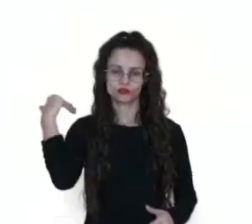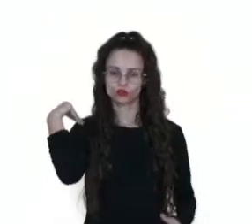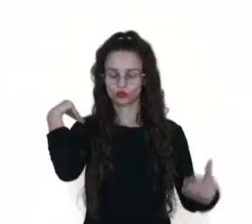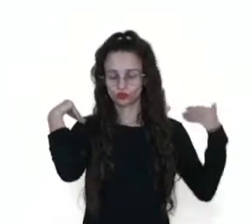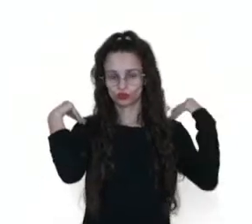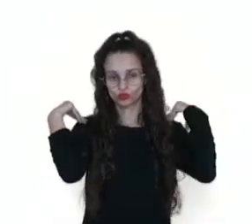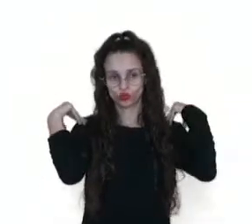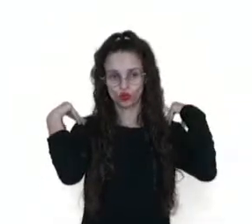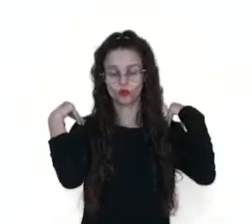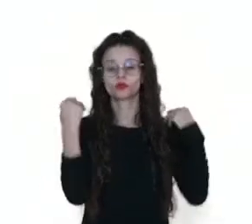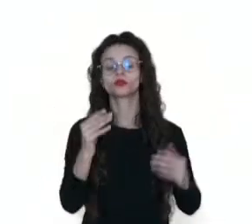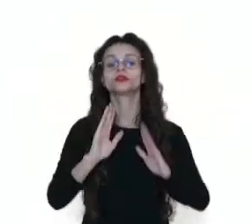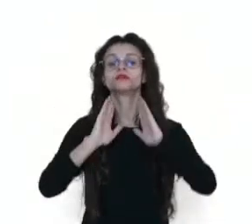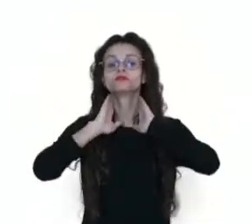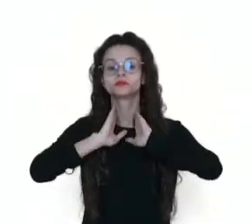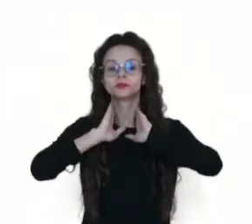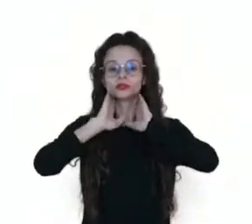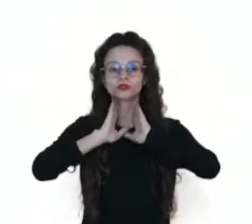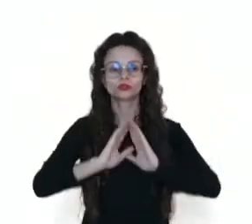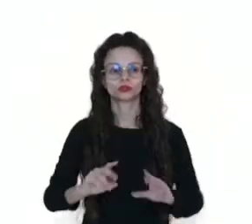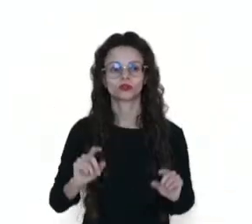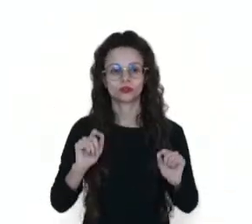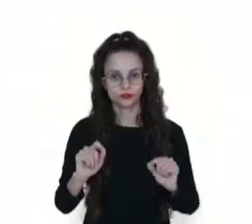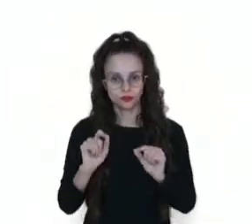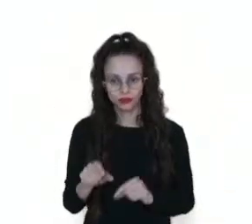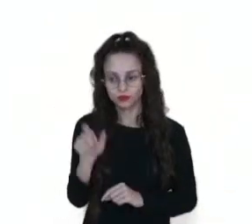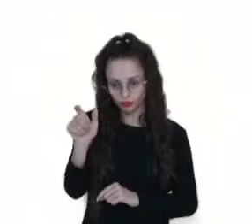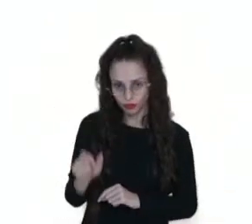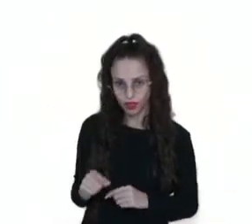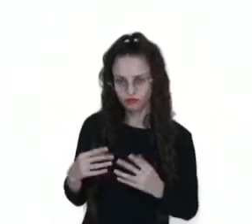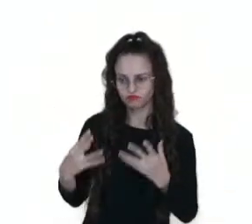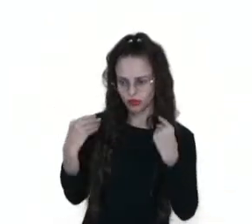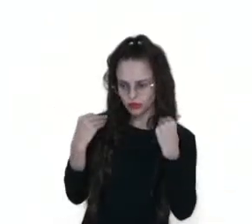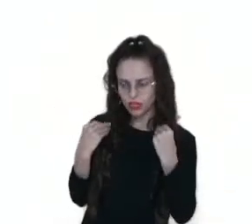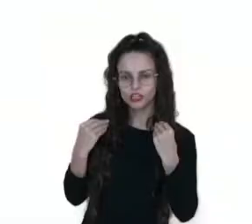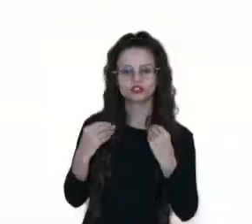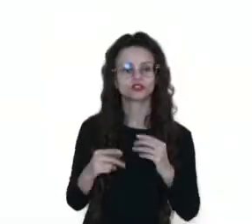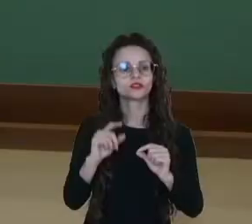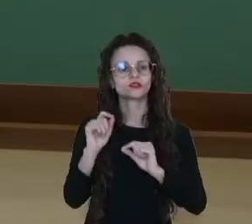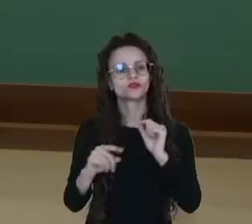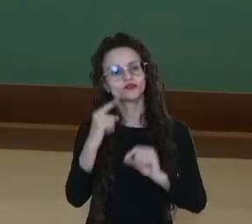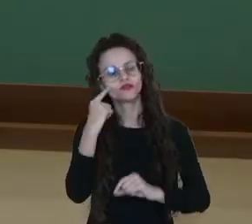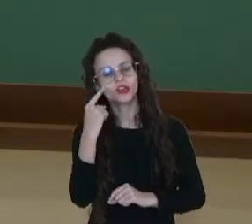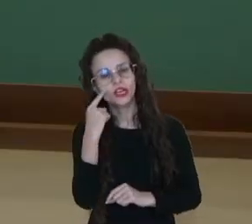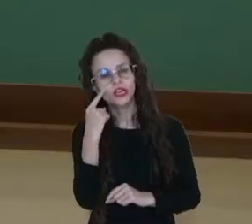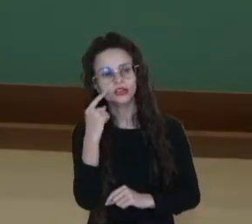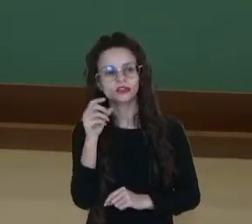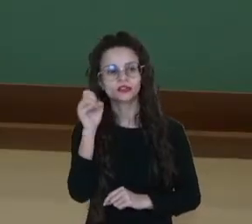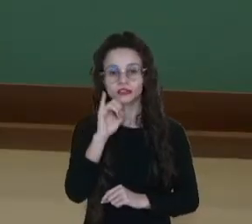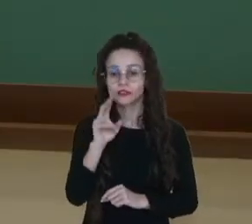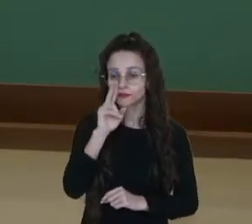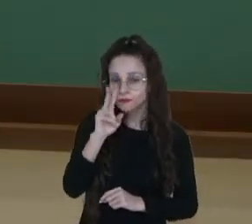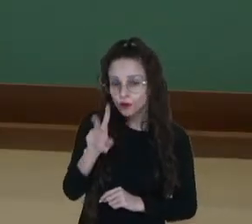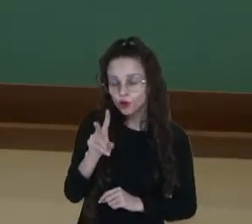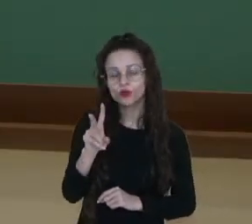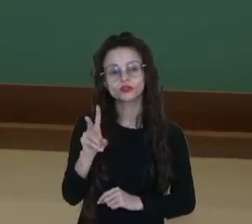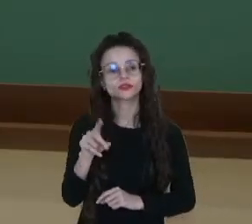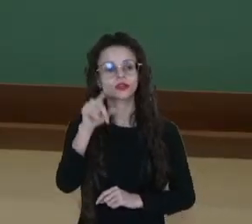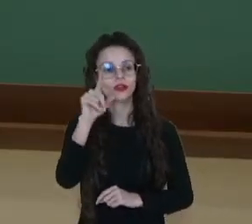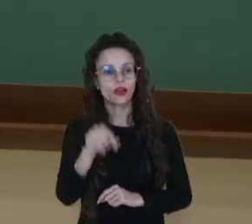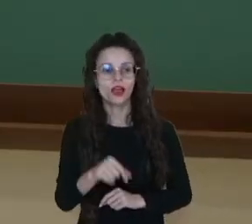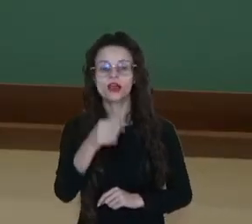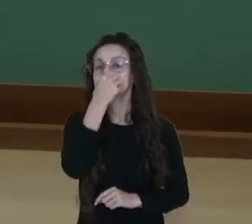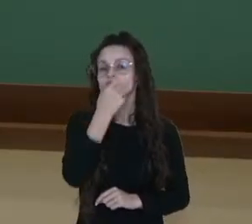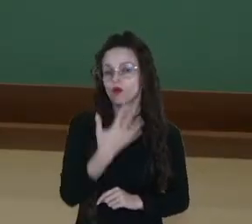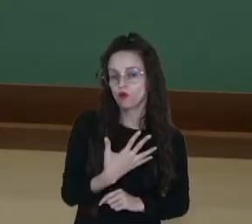ombros, pescoço. Quem recebe a massagem precisa dizer se a intensidade, que quer dizer a força,